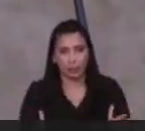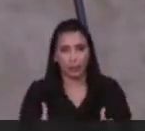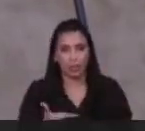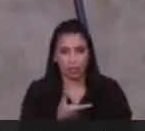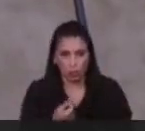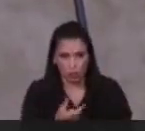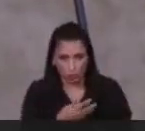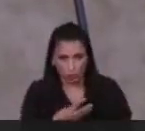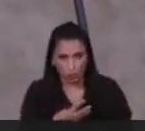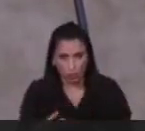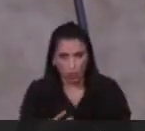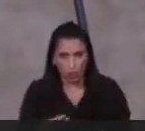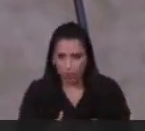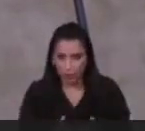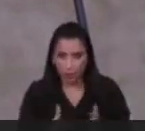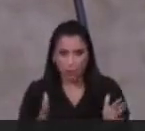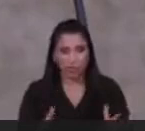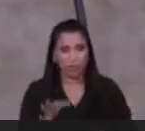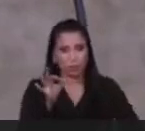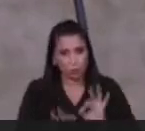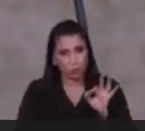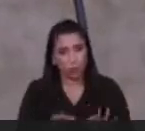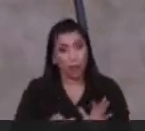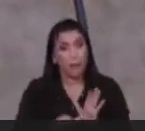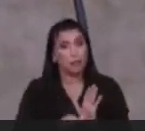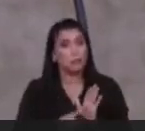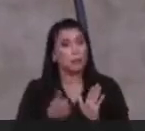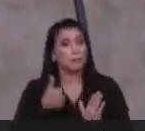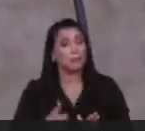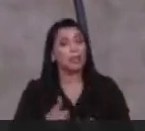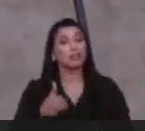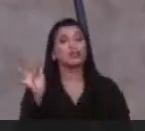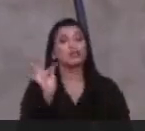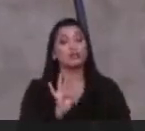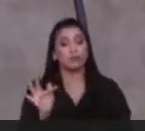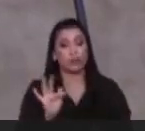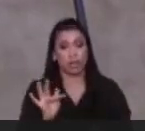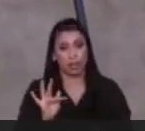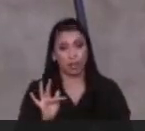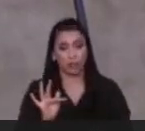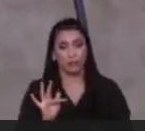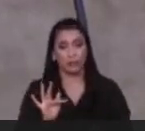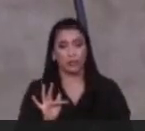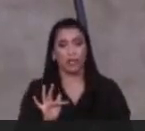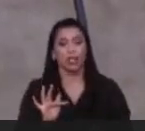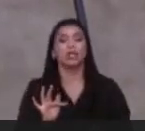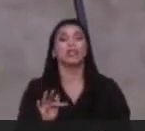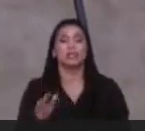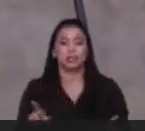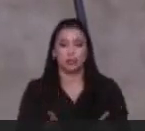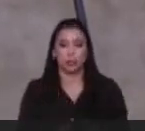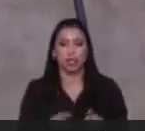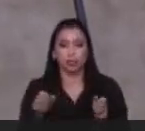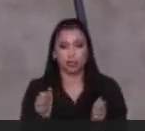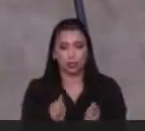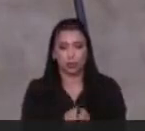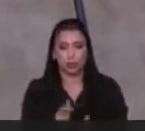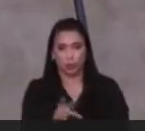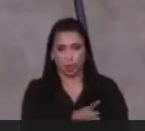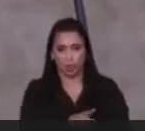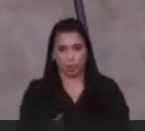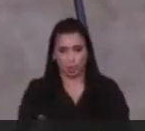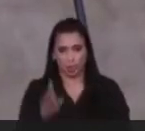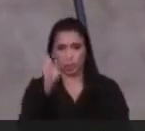judiciário de 2023, 1º de fevereiro, com a presença do presidente da República e